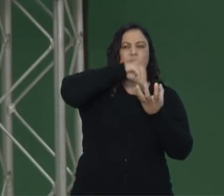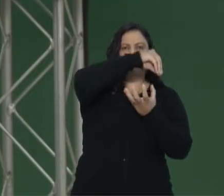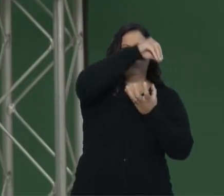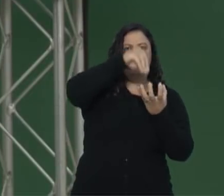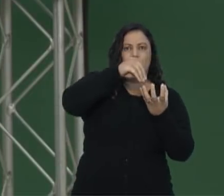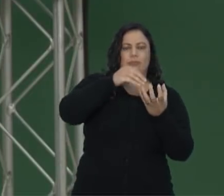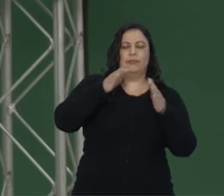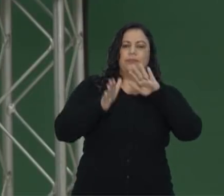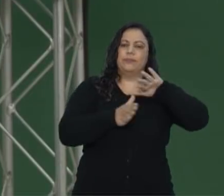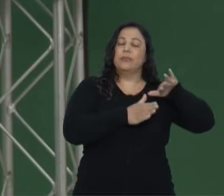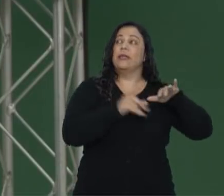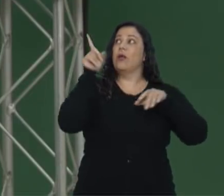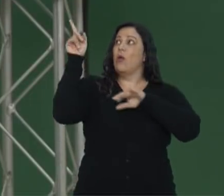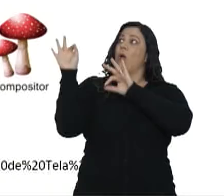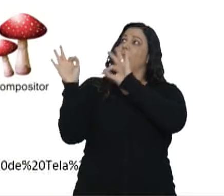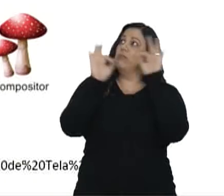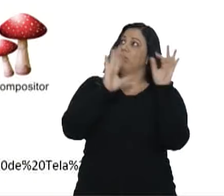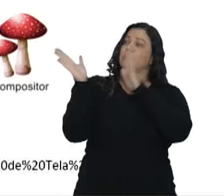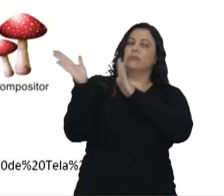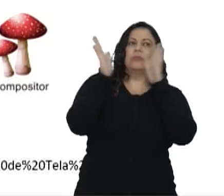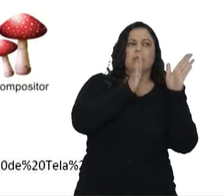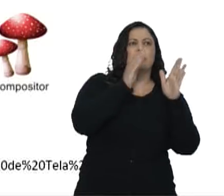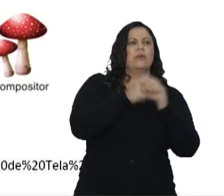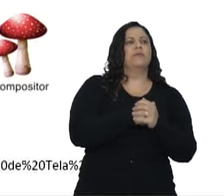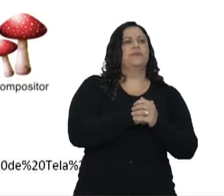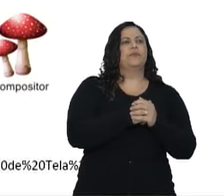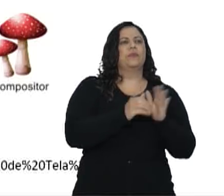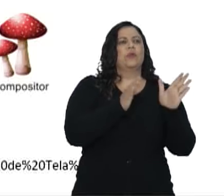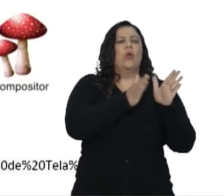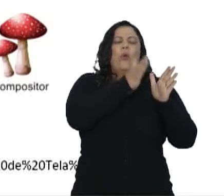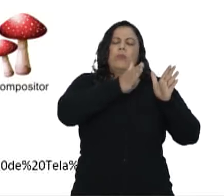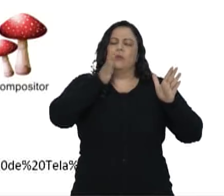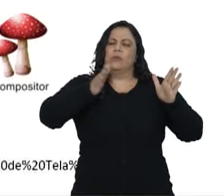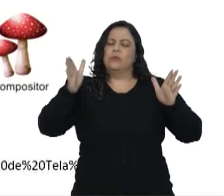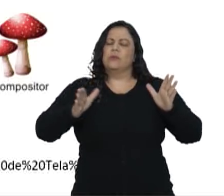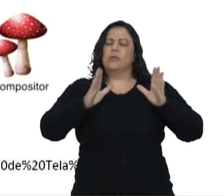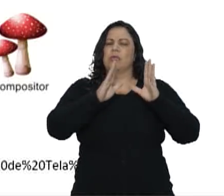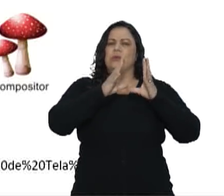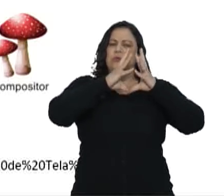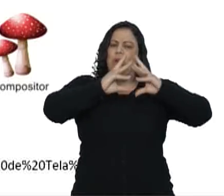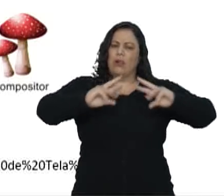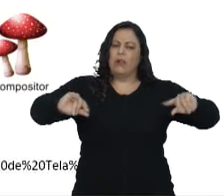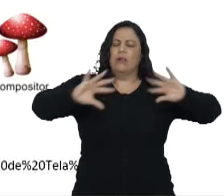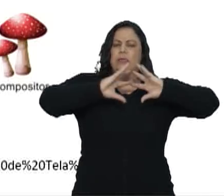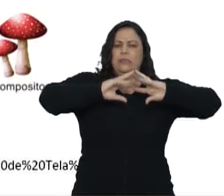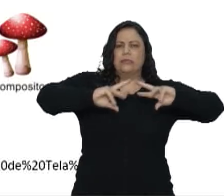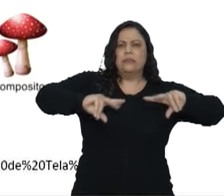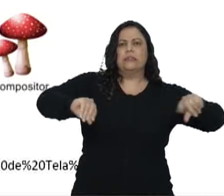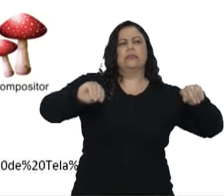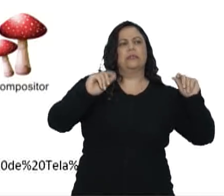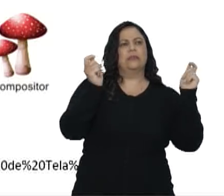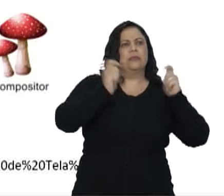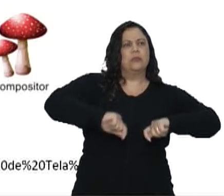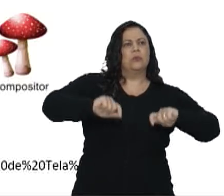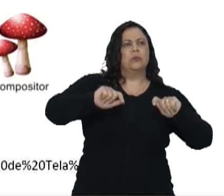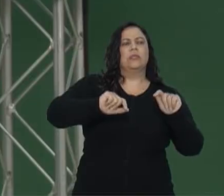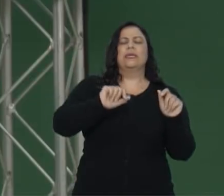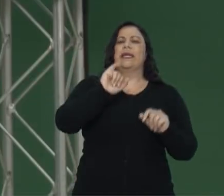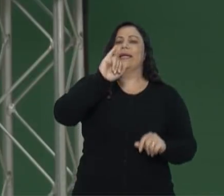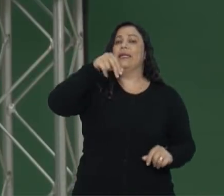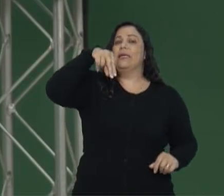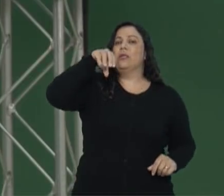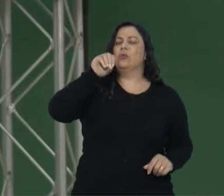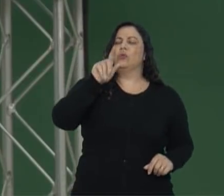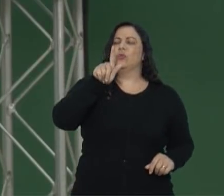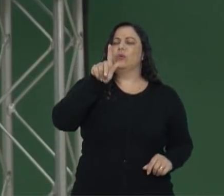de decomposição transforma, então, o material orgânico em componentes mais simples, em inorgânico. E